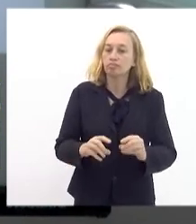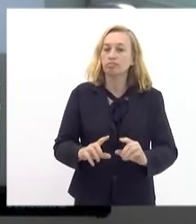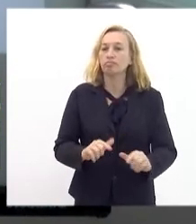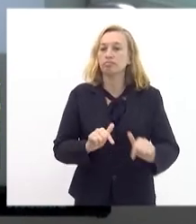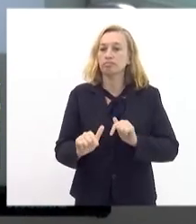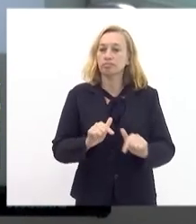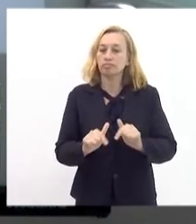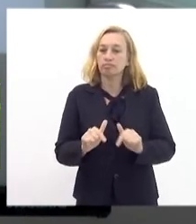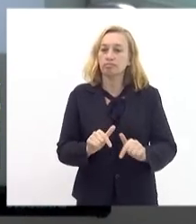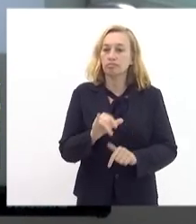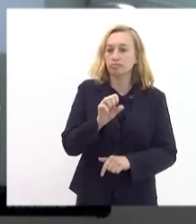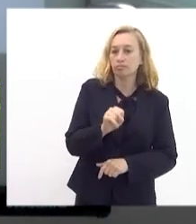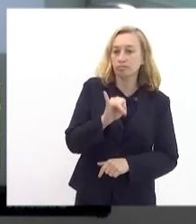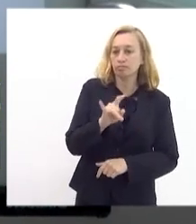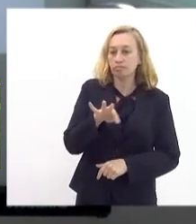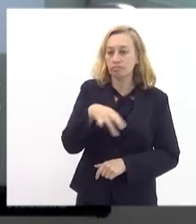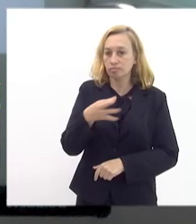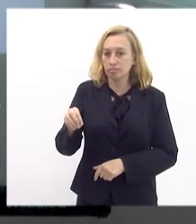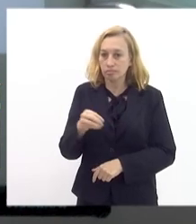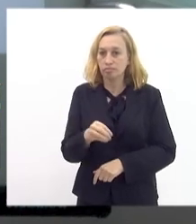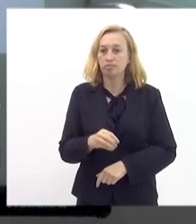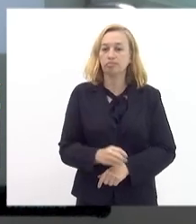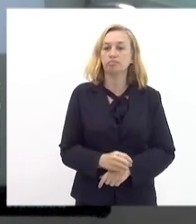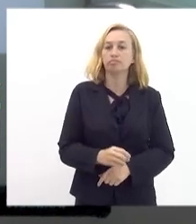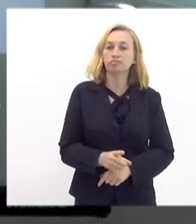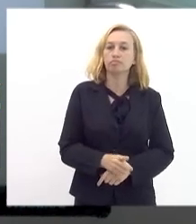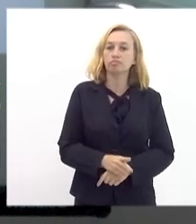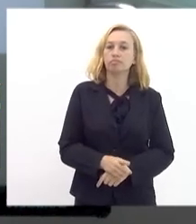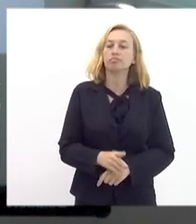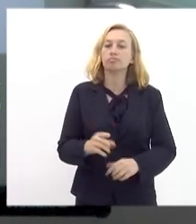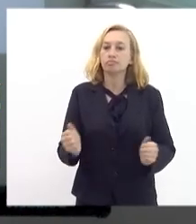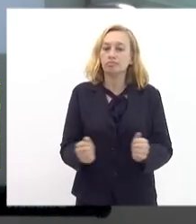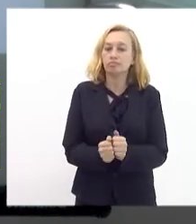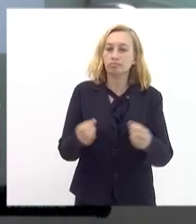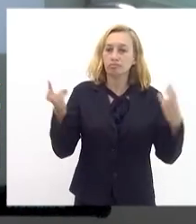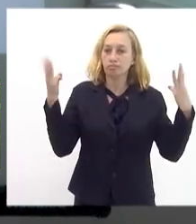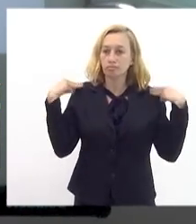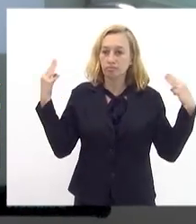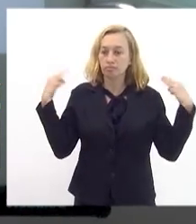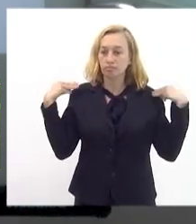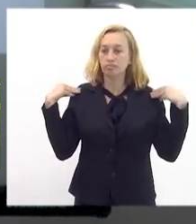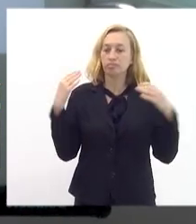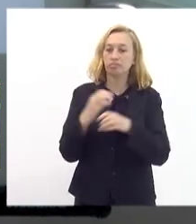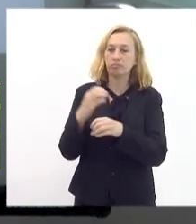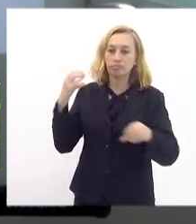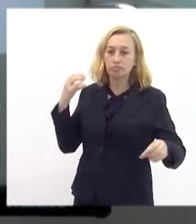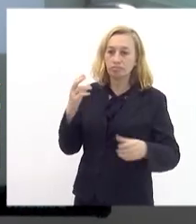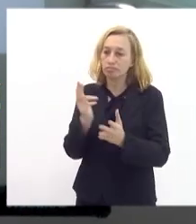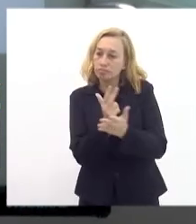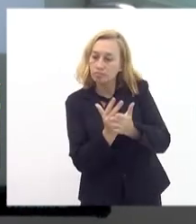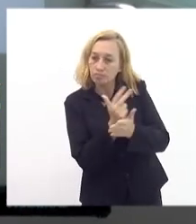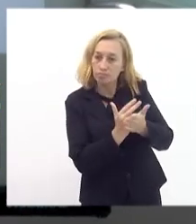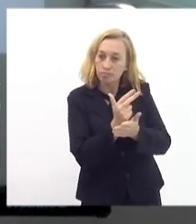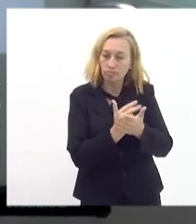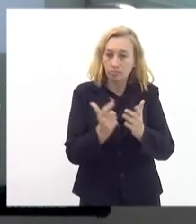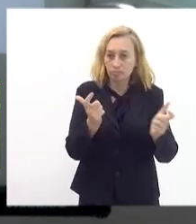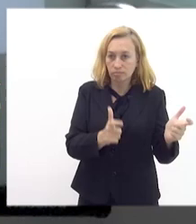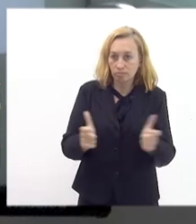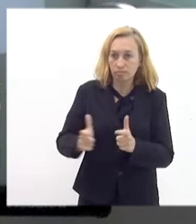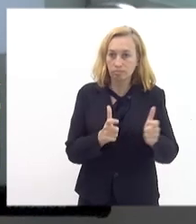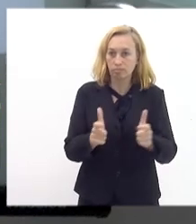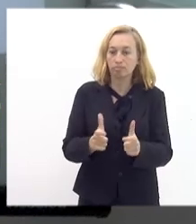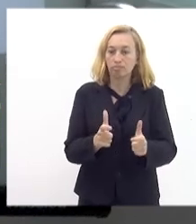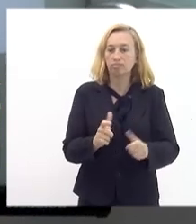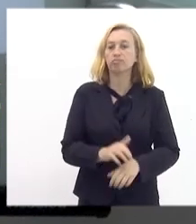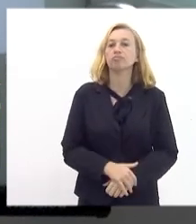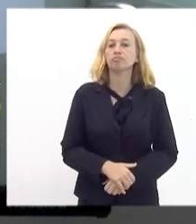operação essa simulação com os práticos com Docas com a Marinha com os engenheiros que e essa localização